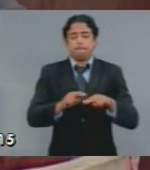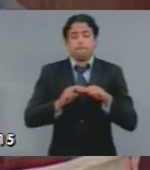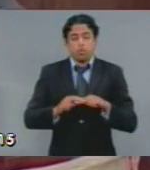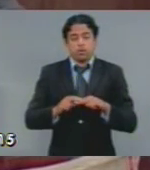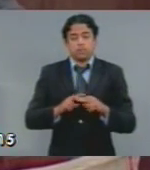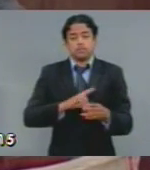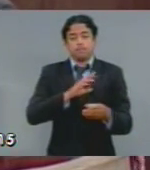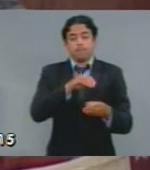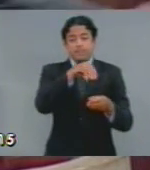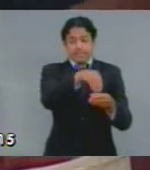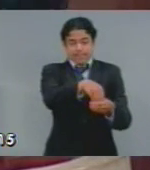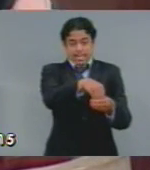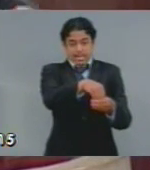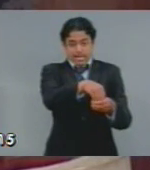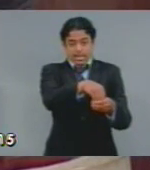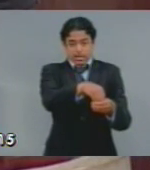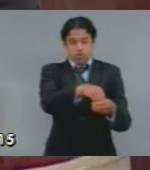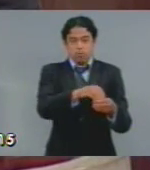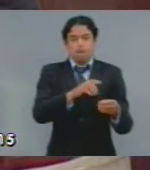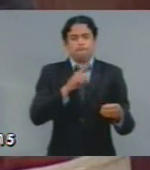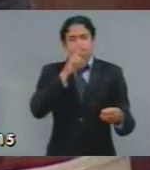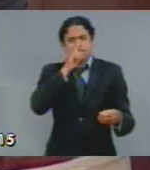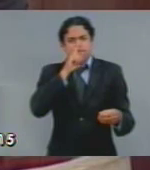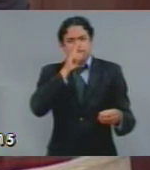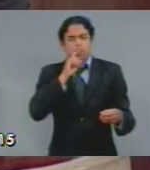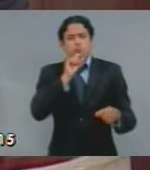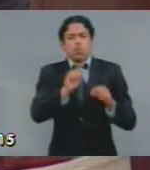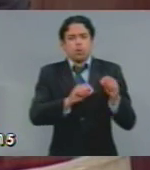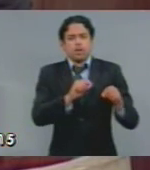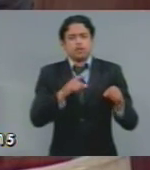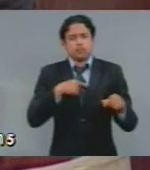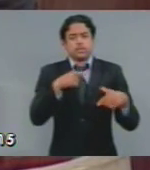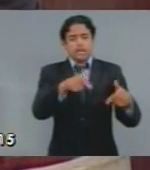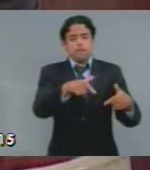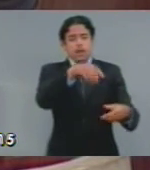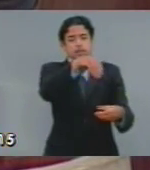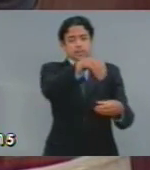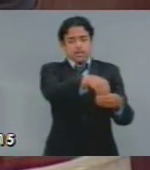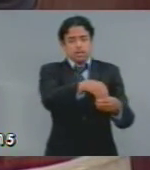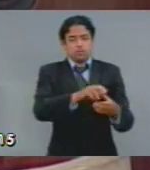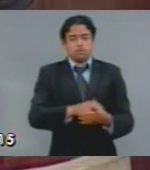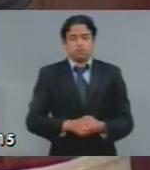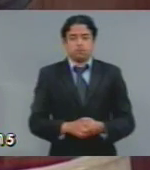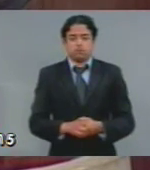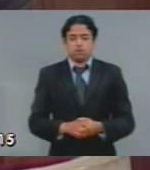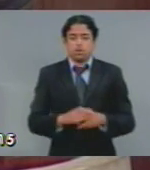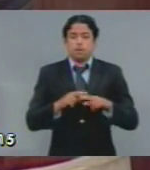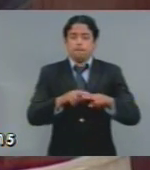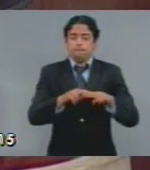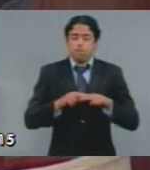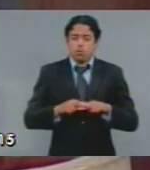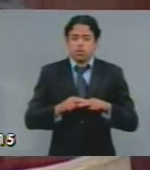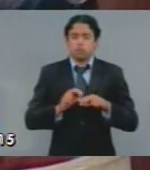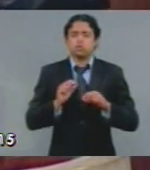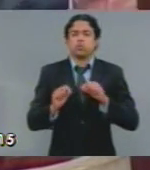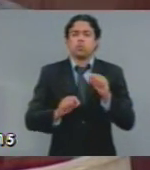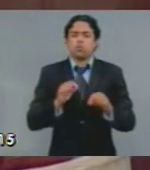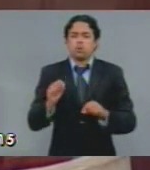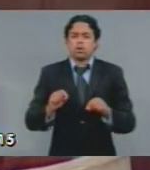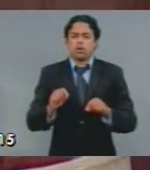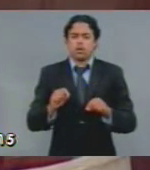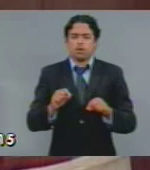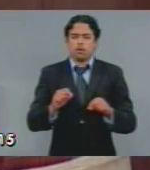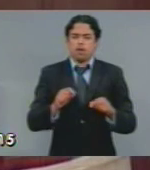da administração superior. Réus estes que, inclusive, agora assinam nota manifestação contrária